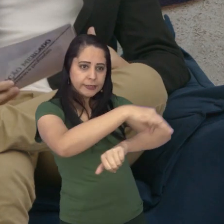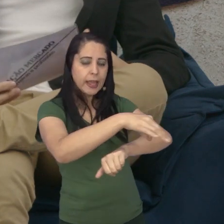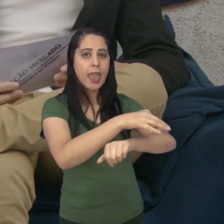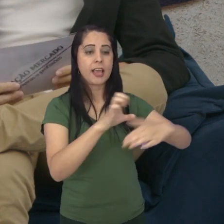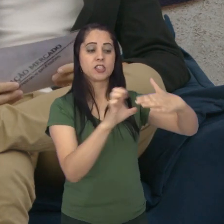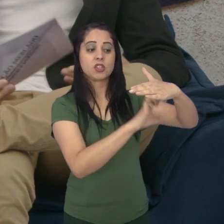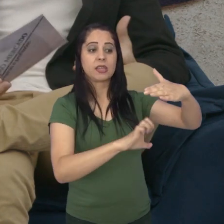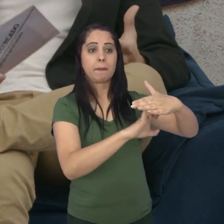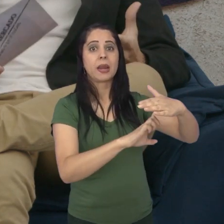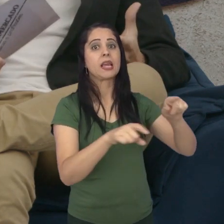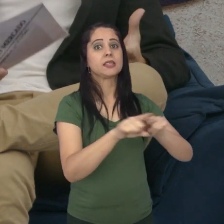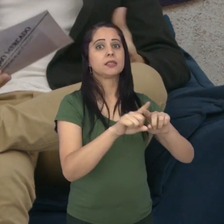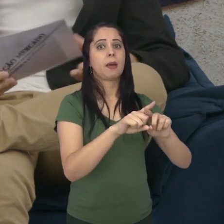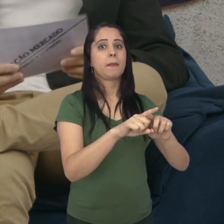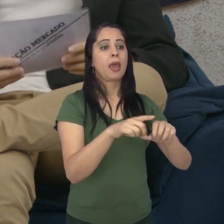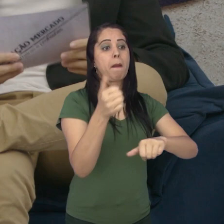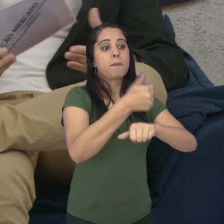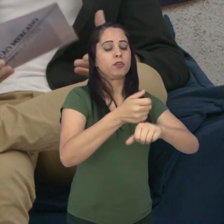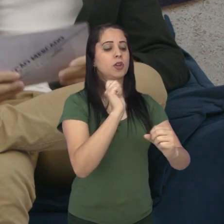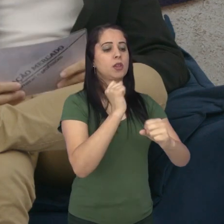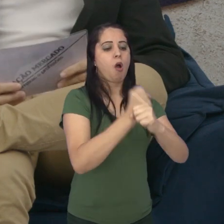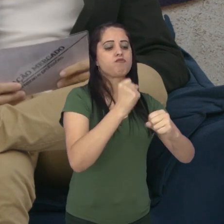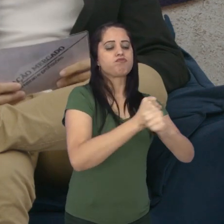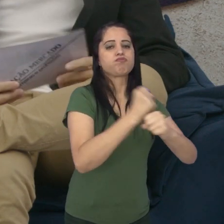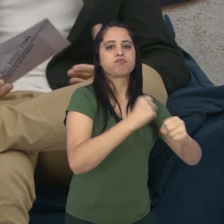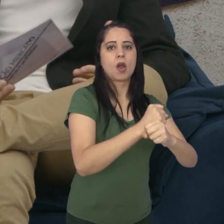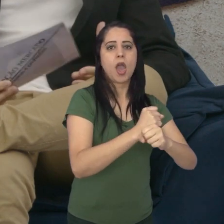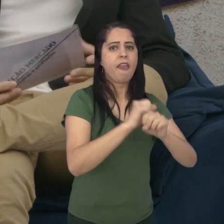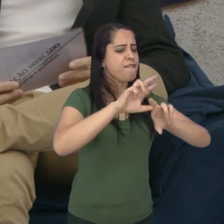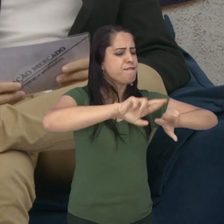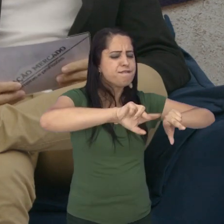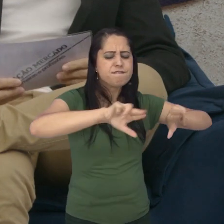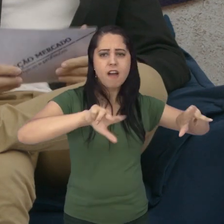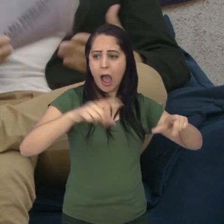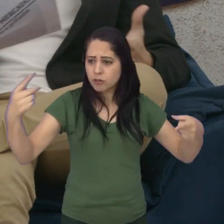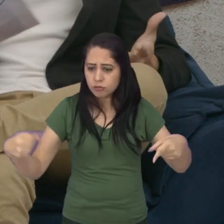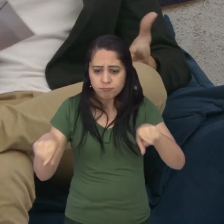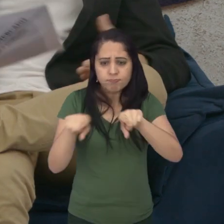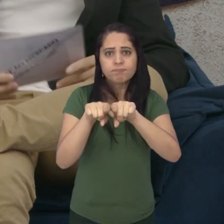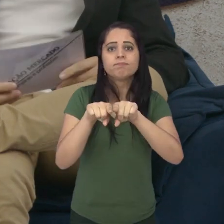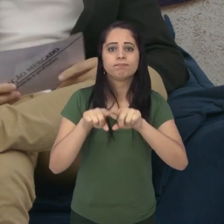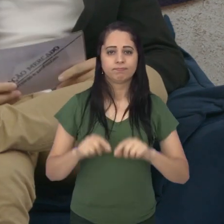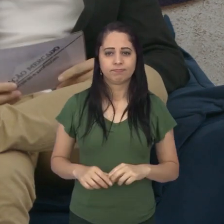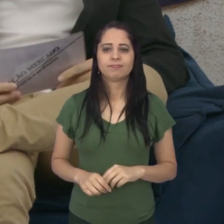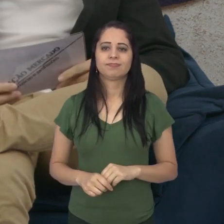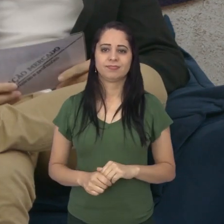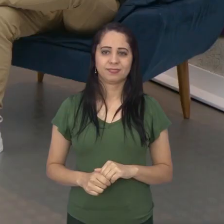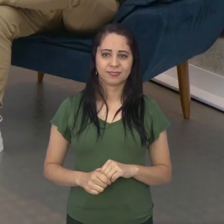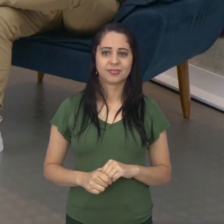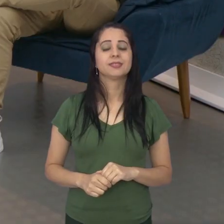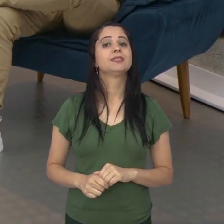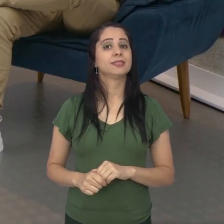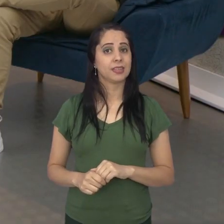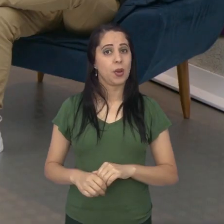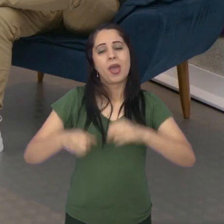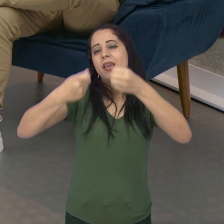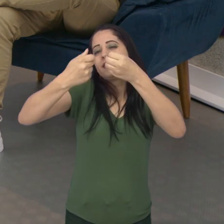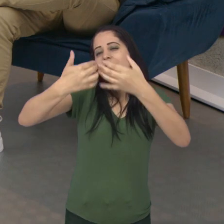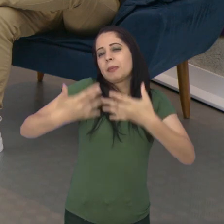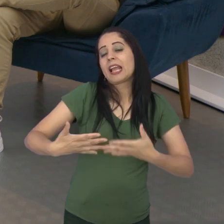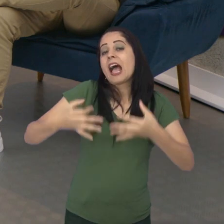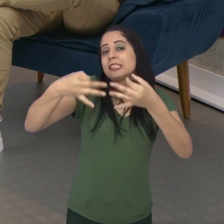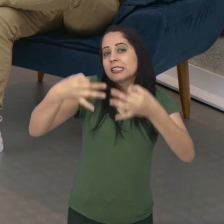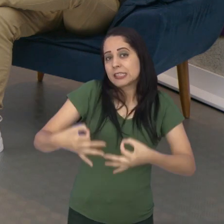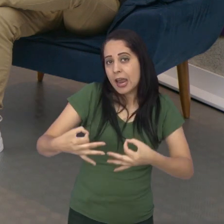arquitetos, empreiteiros, pedreiros, eletricistas, encanadores e até outros engenheiros. É isso mesmo. E